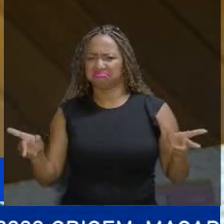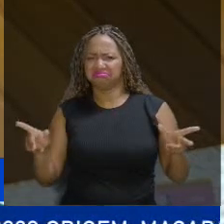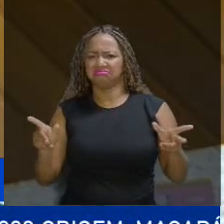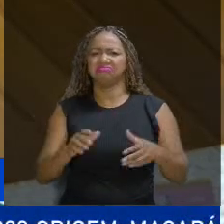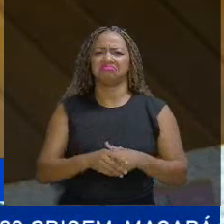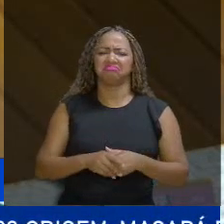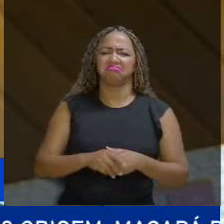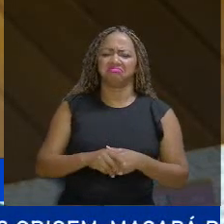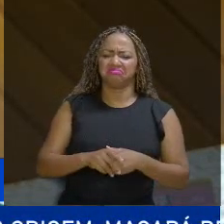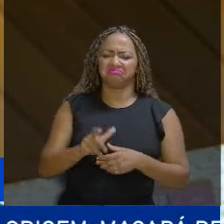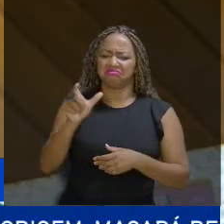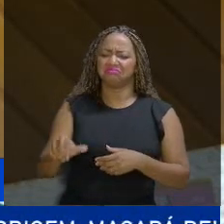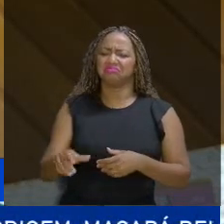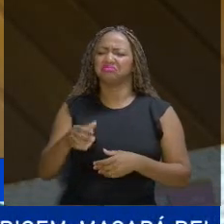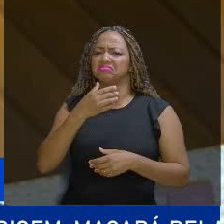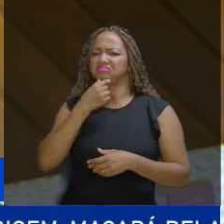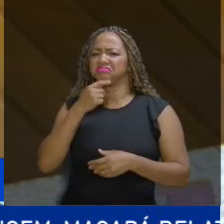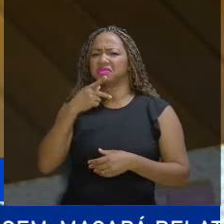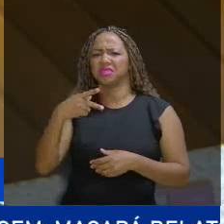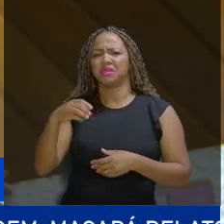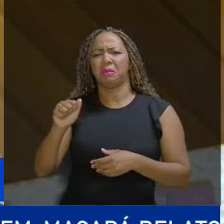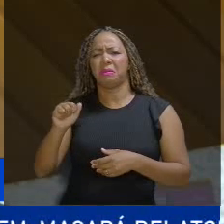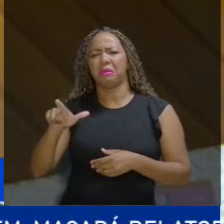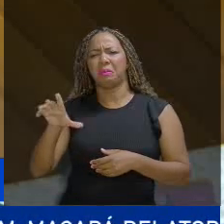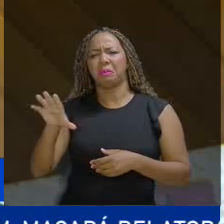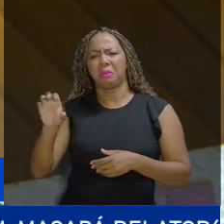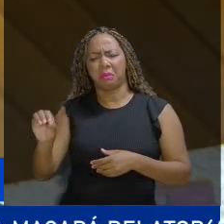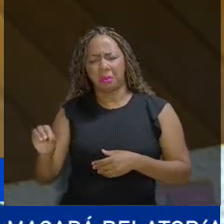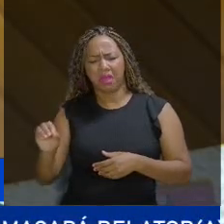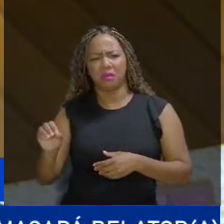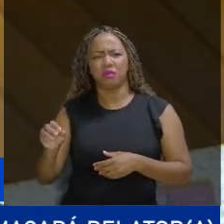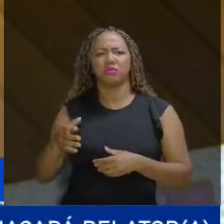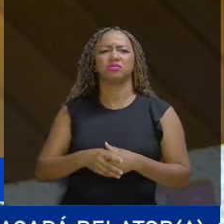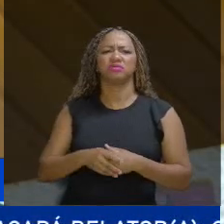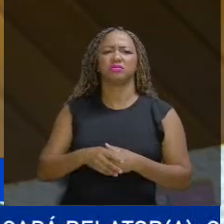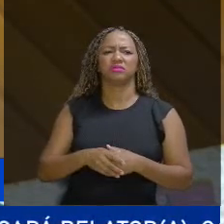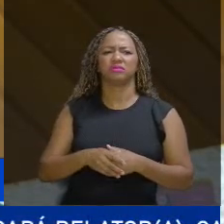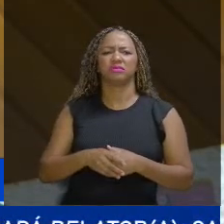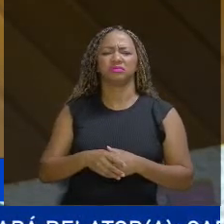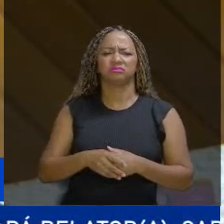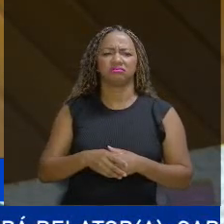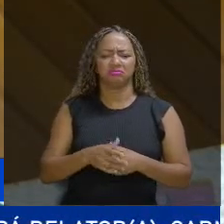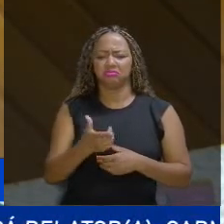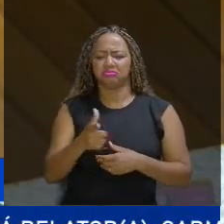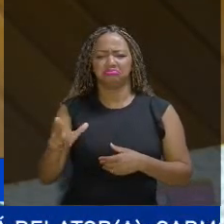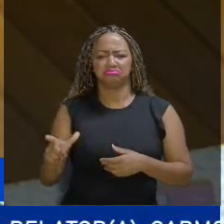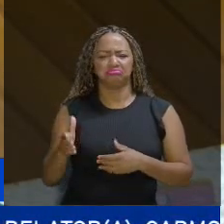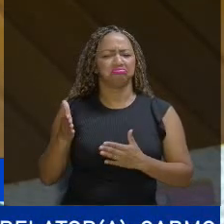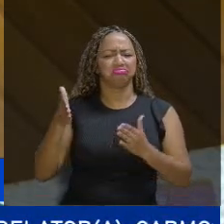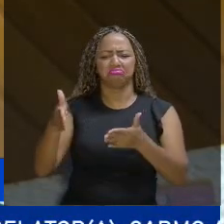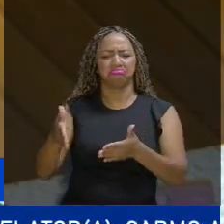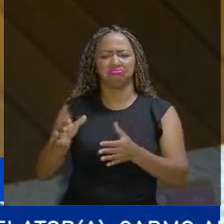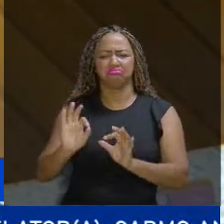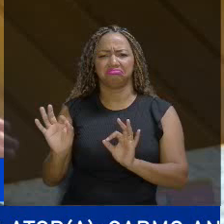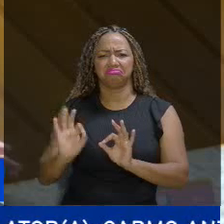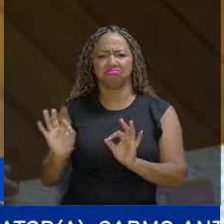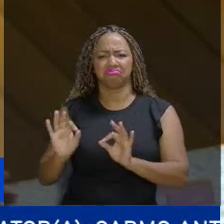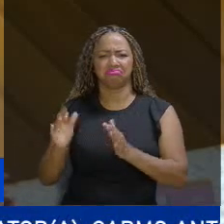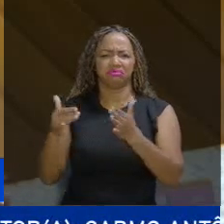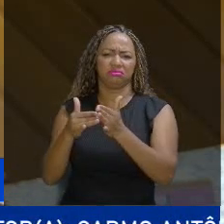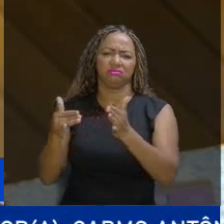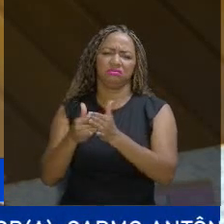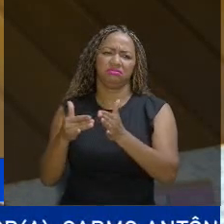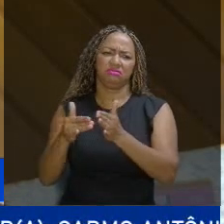aqui, o paciente é o Paulo Paranaguá Lima da Silva. Em relação a esse paciente, não existe nenhum impedimento,